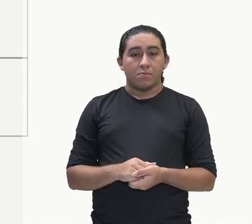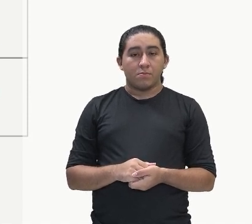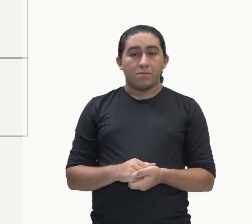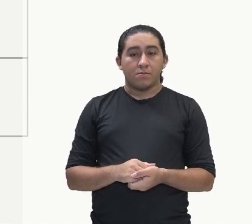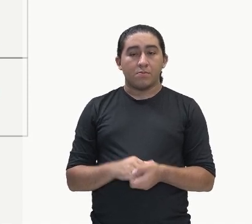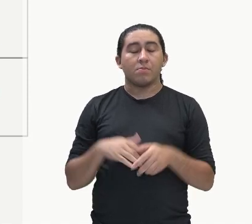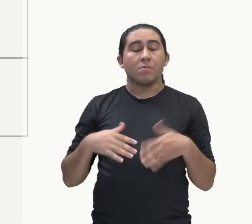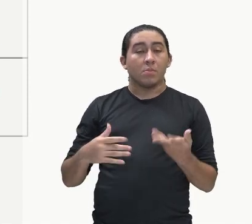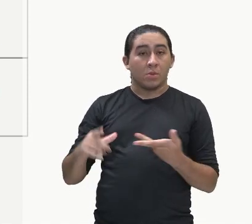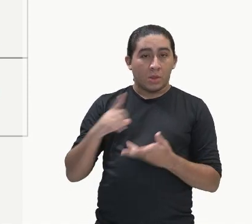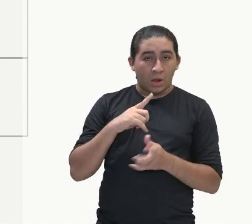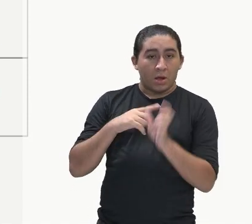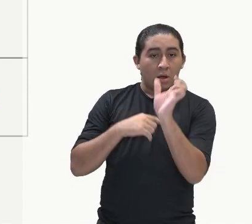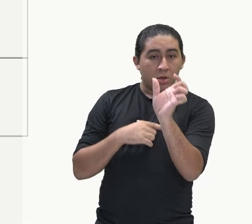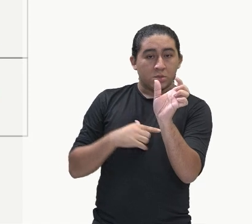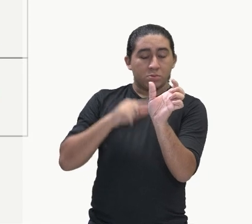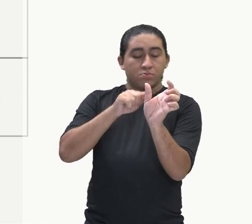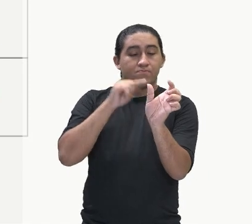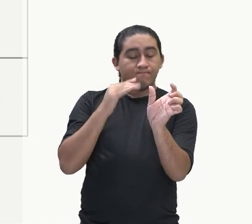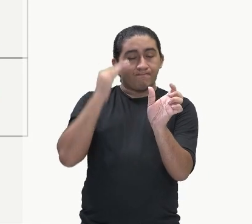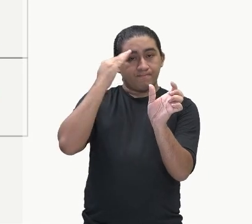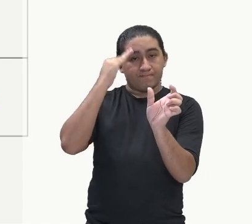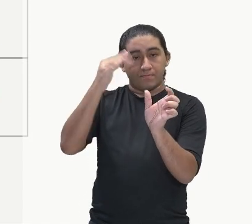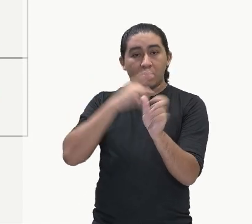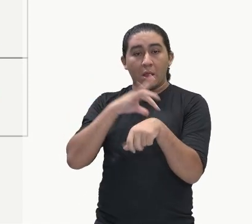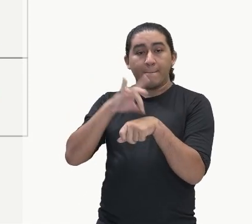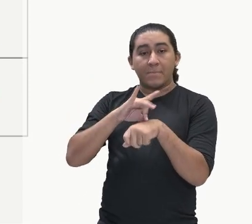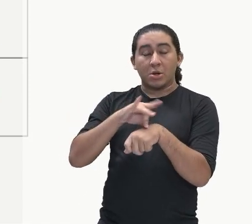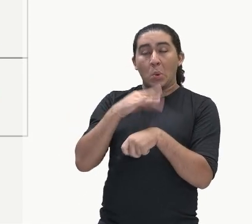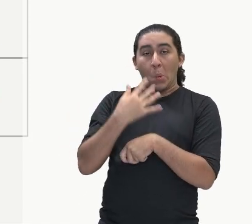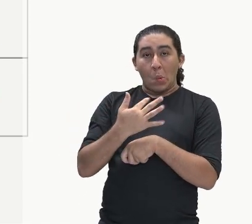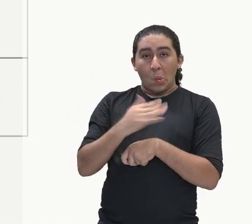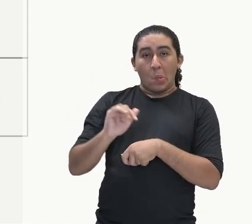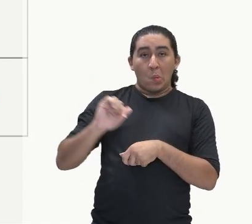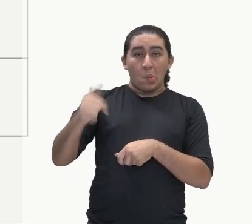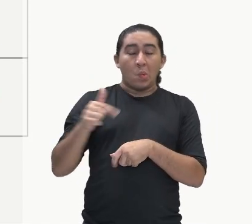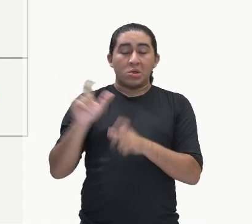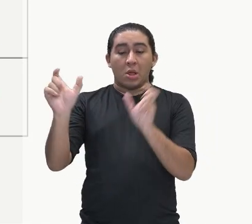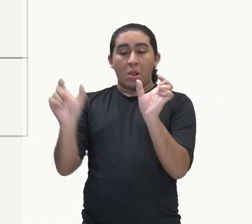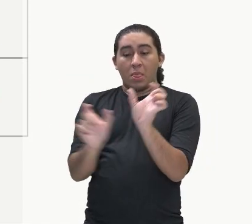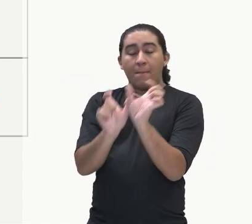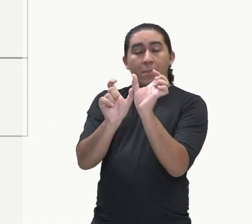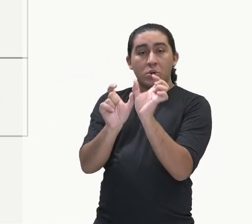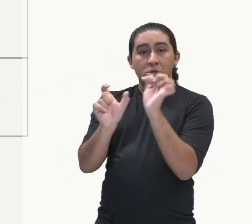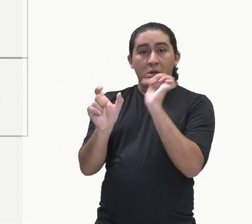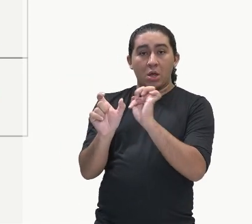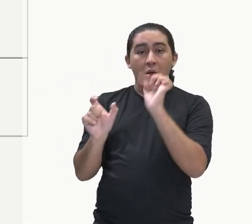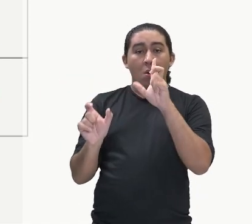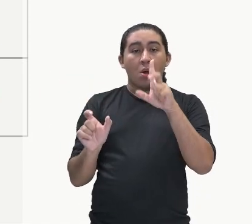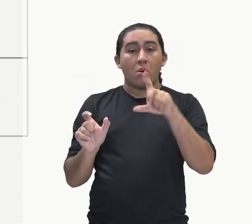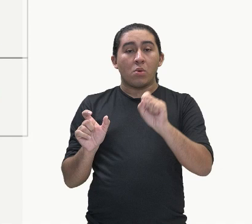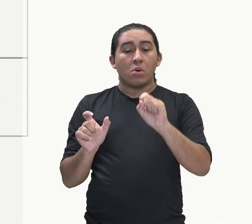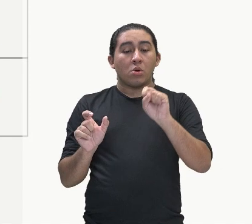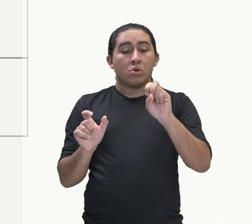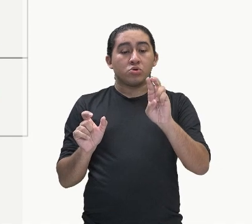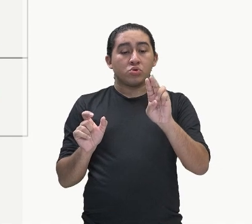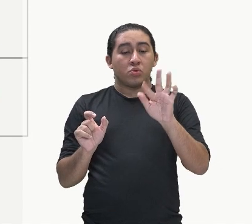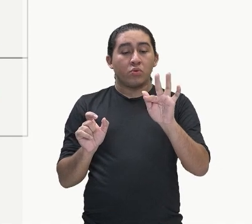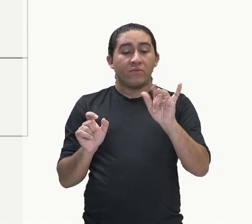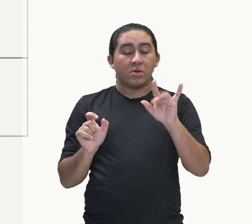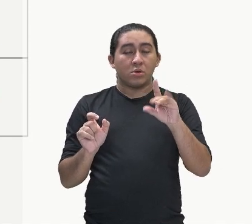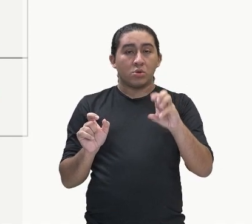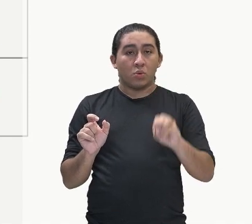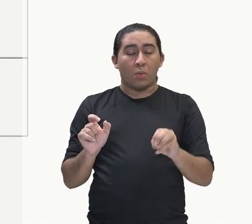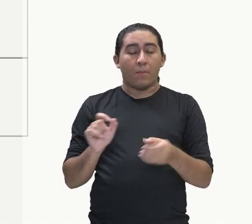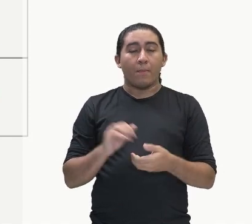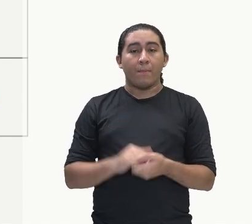todo o radical, esse que está em preto, e o restante, depois do radical, é chamado de sufixo. Temos